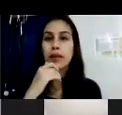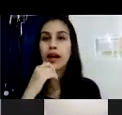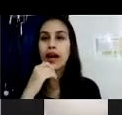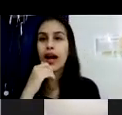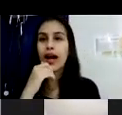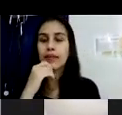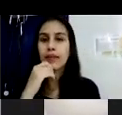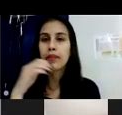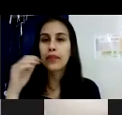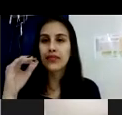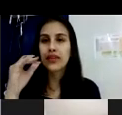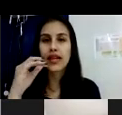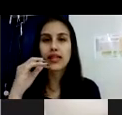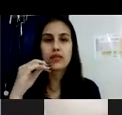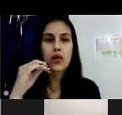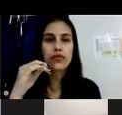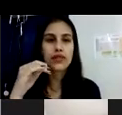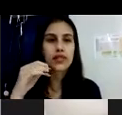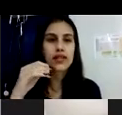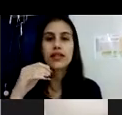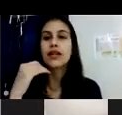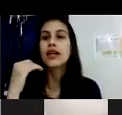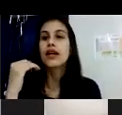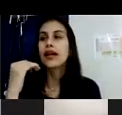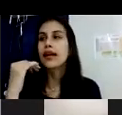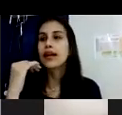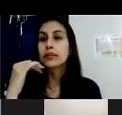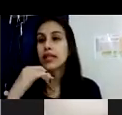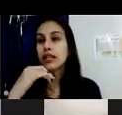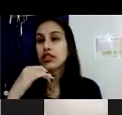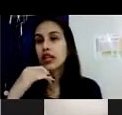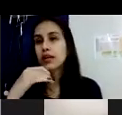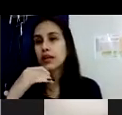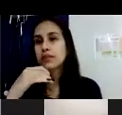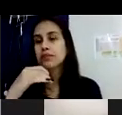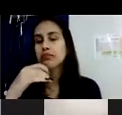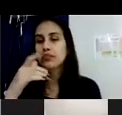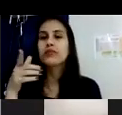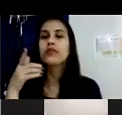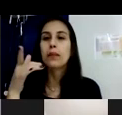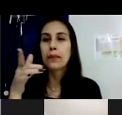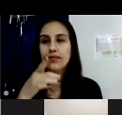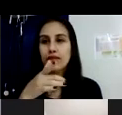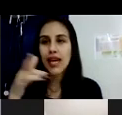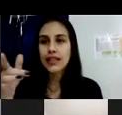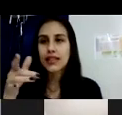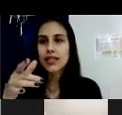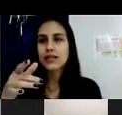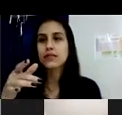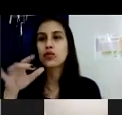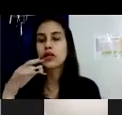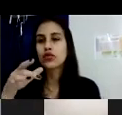utilizando para fixar esses móveis, tá? Cabeceira de cama,